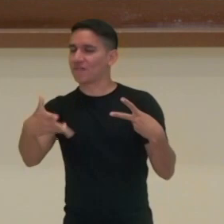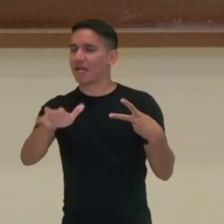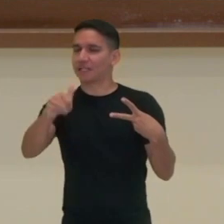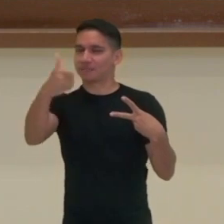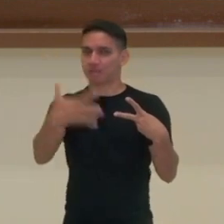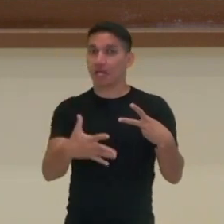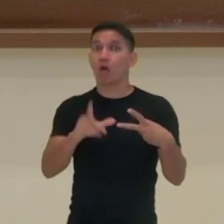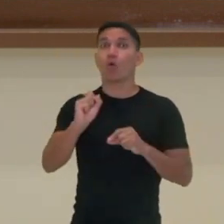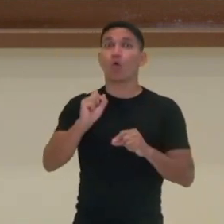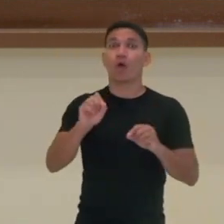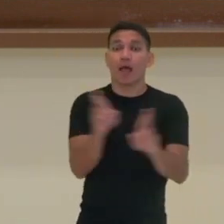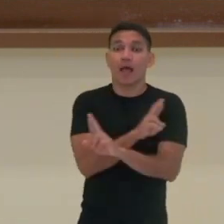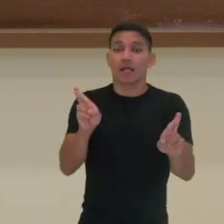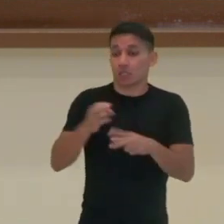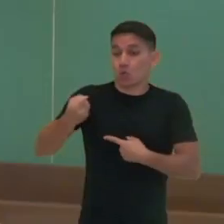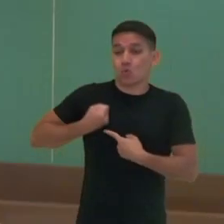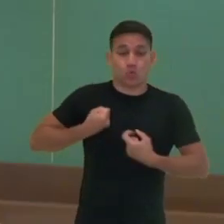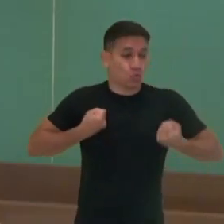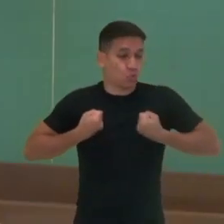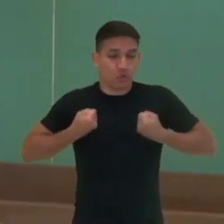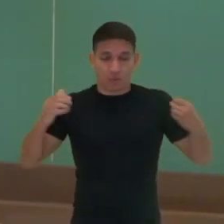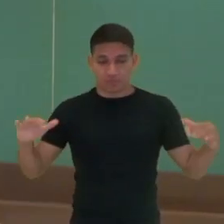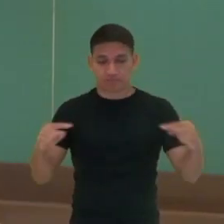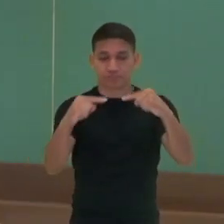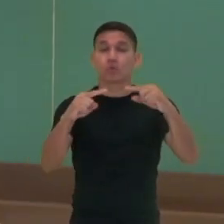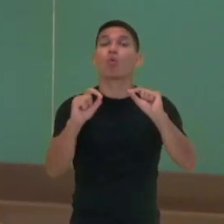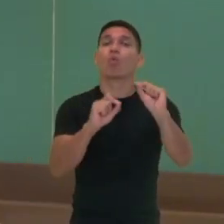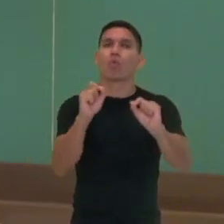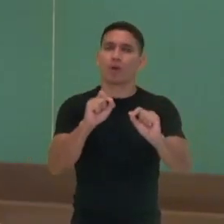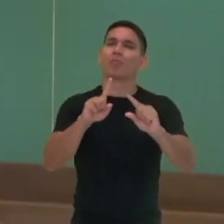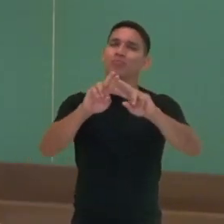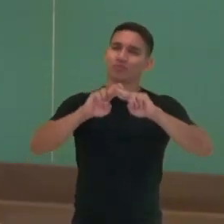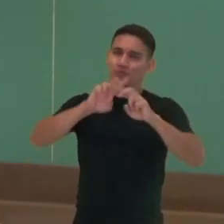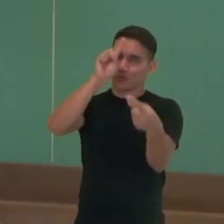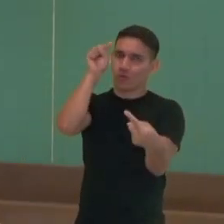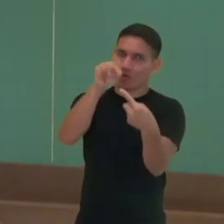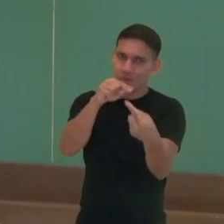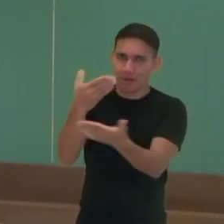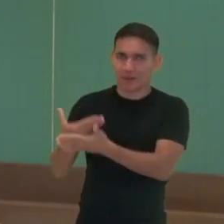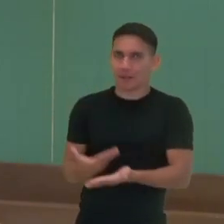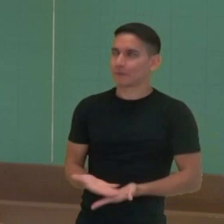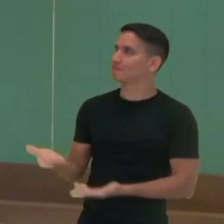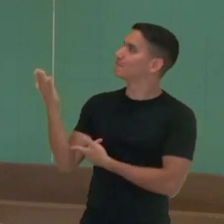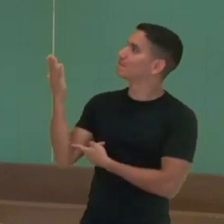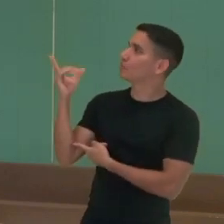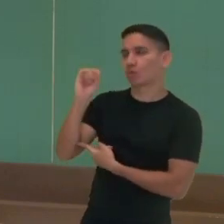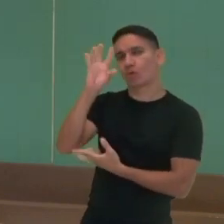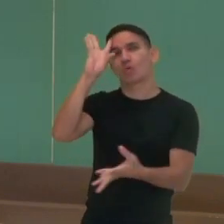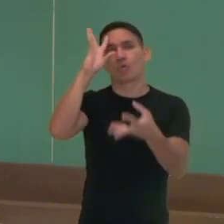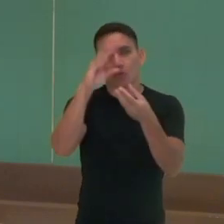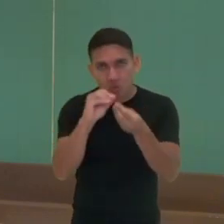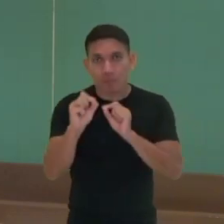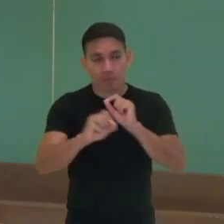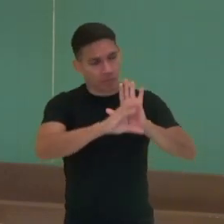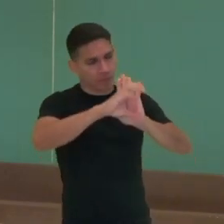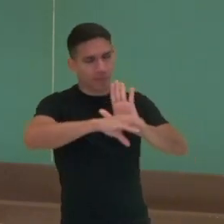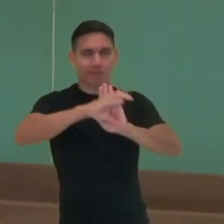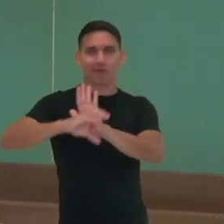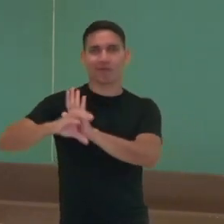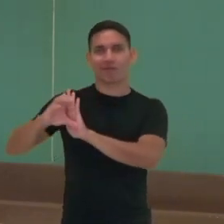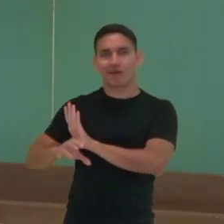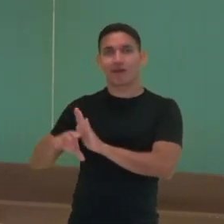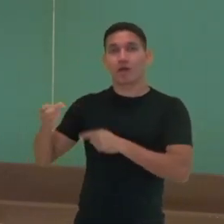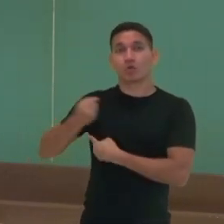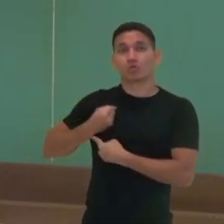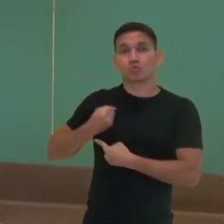proporcionais. Portanto, os objetivos da nossa aula de hoje serão compreender o conceito de